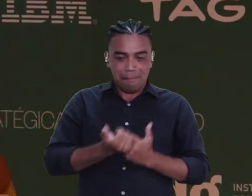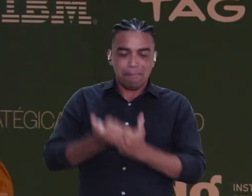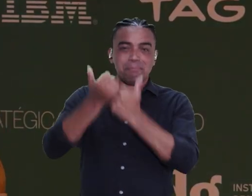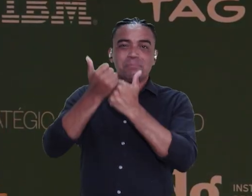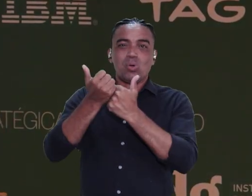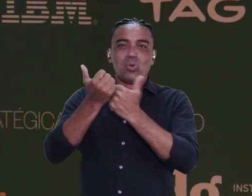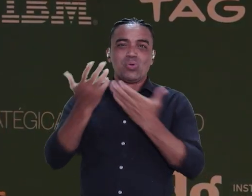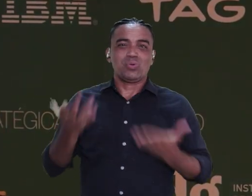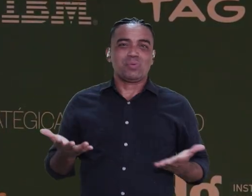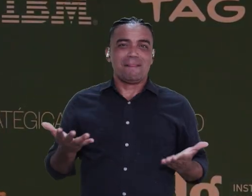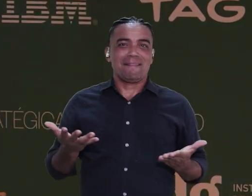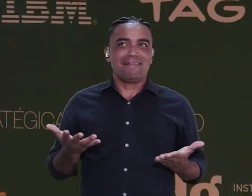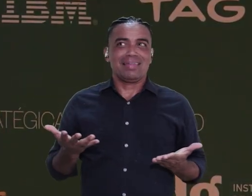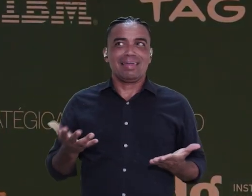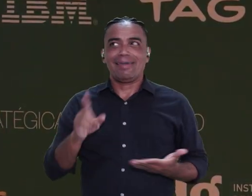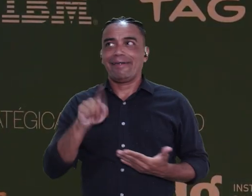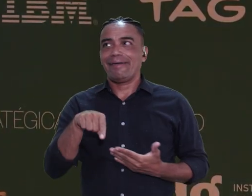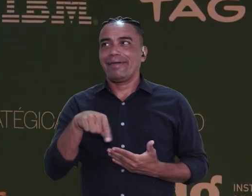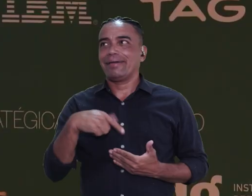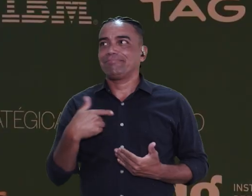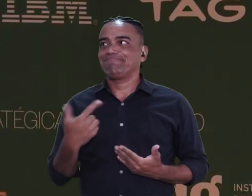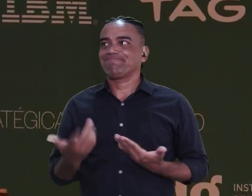apoio, de